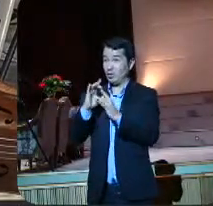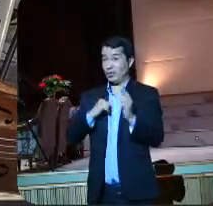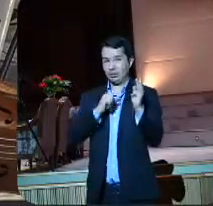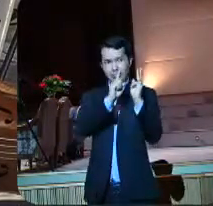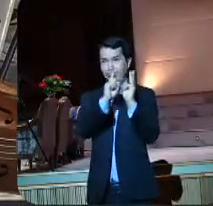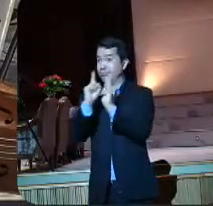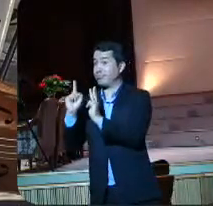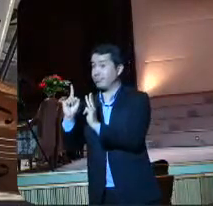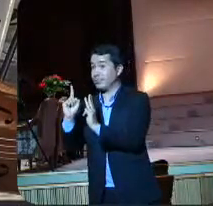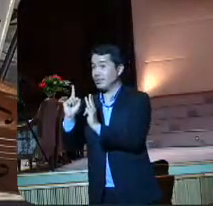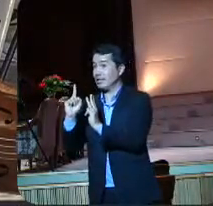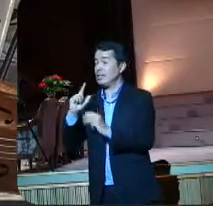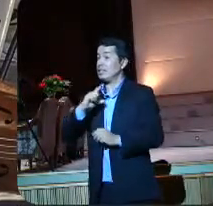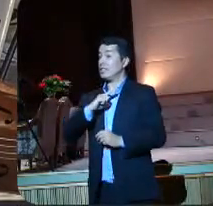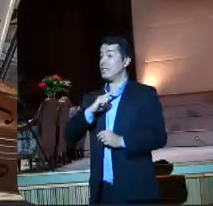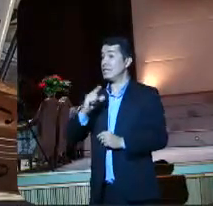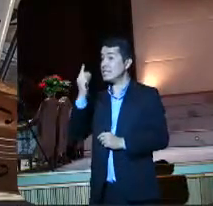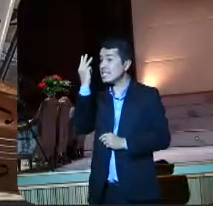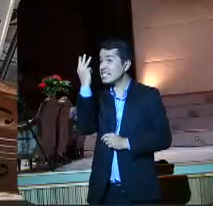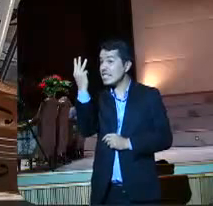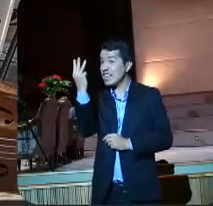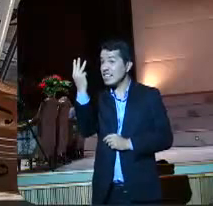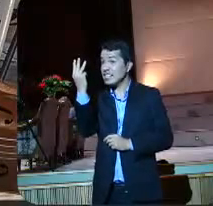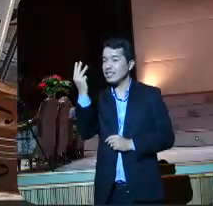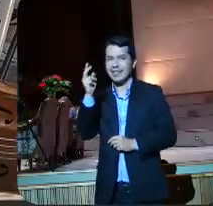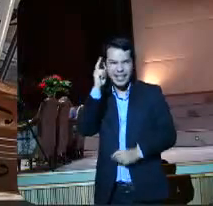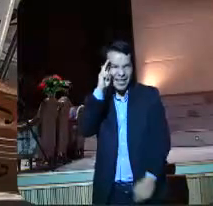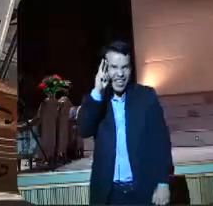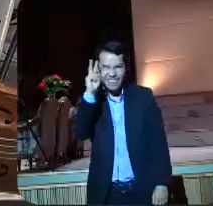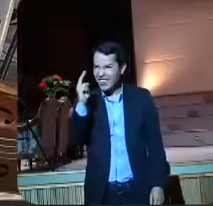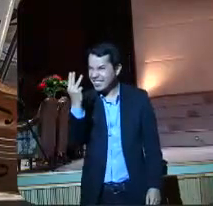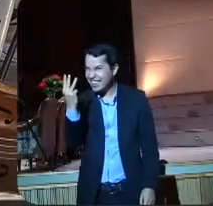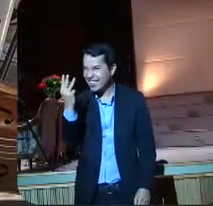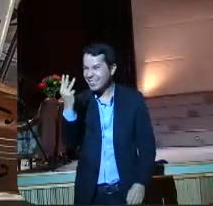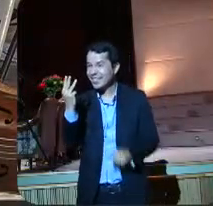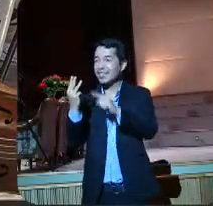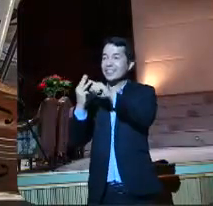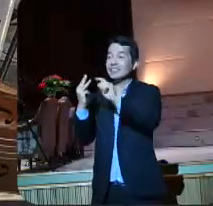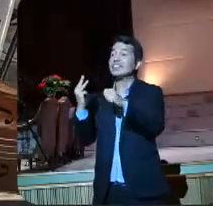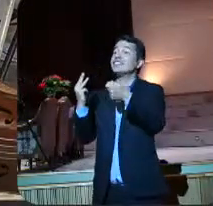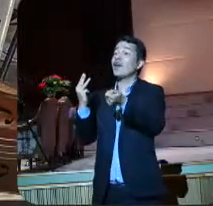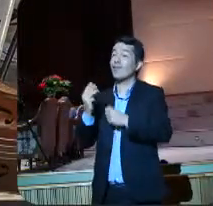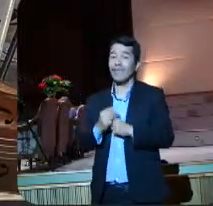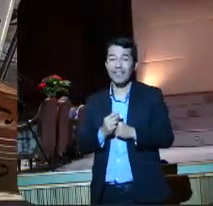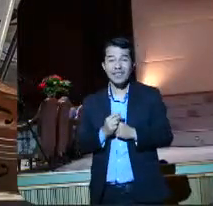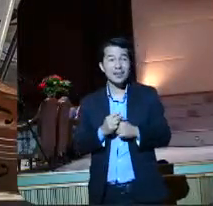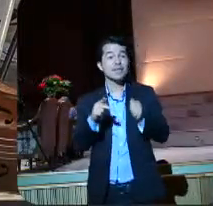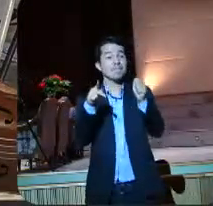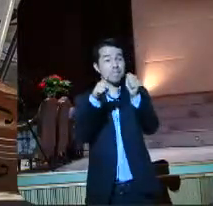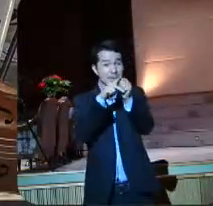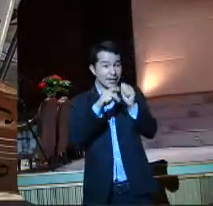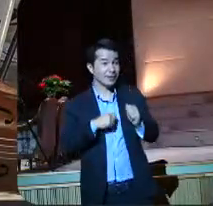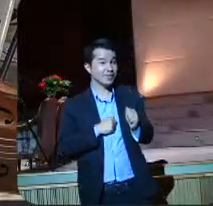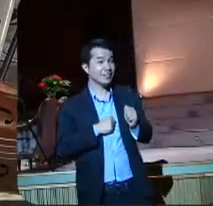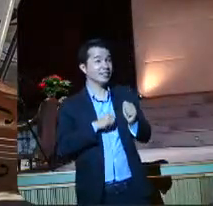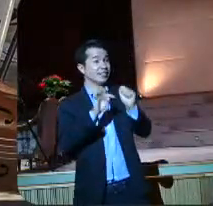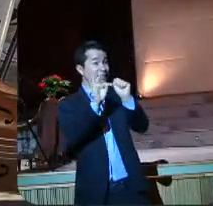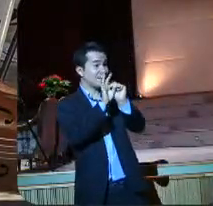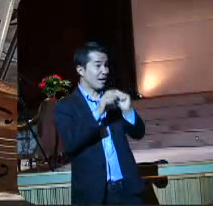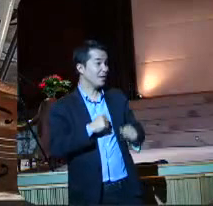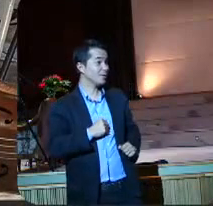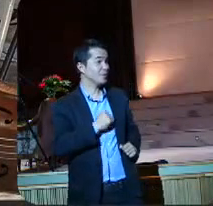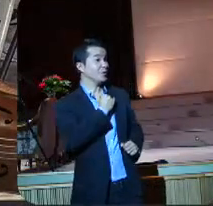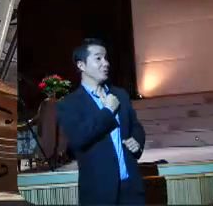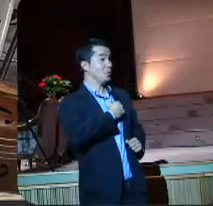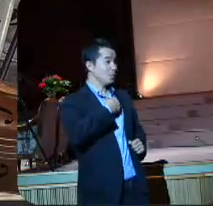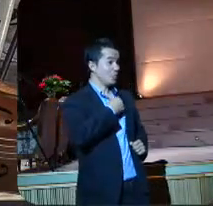os discípulos, mas leva para mais perto dele três deles, Pedro, Tiago e João. E quando